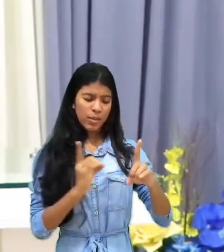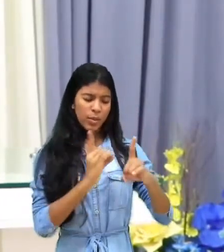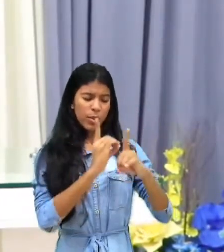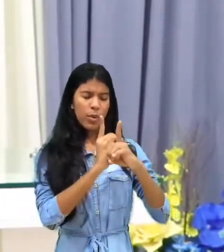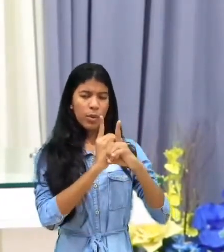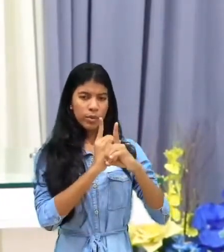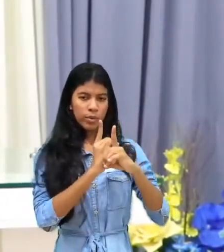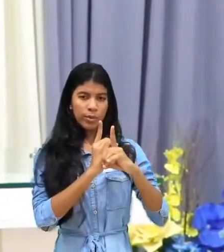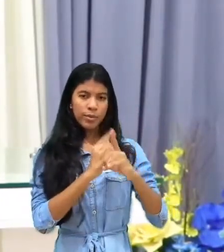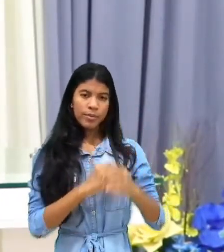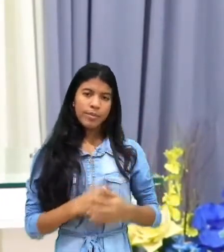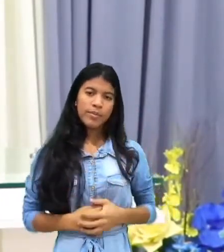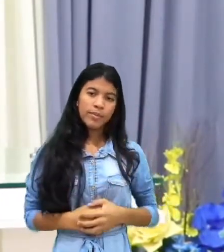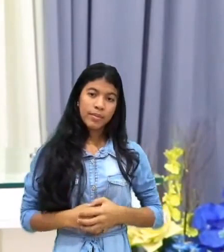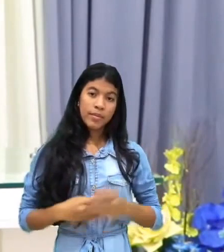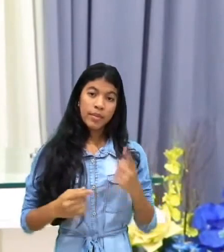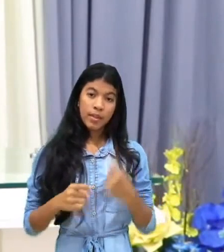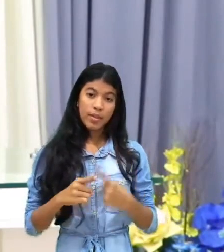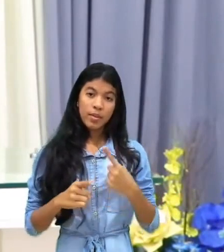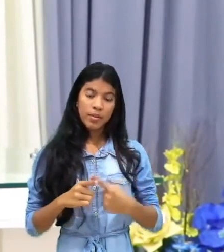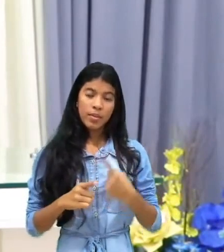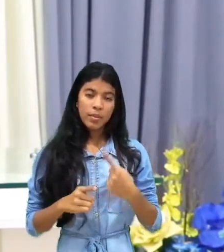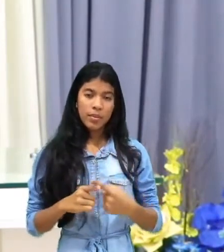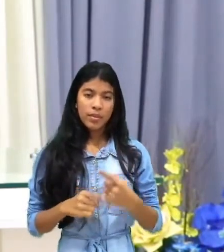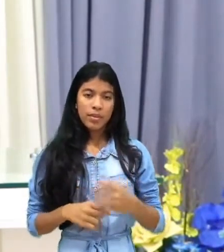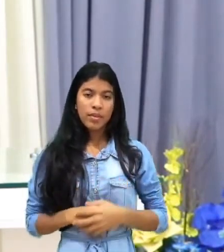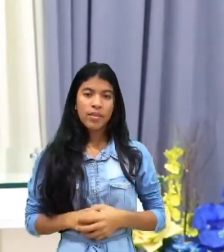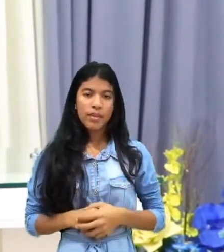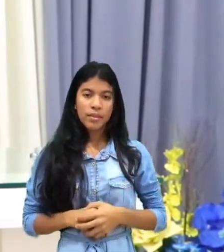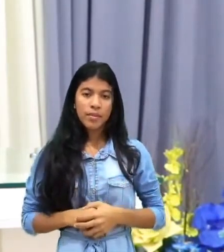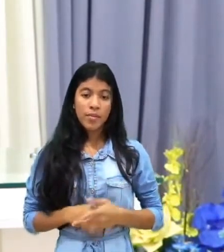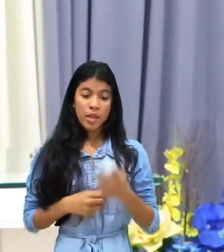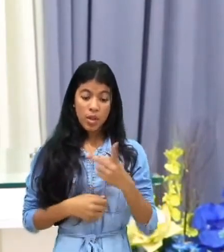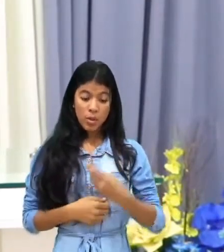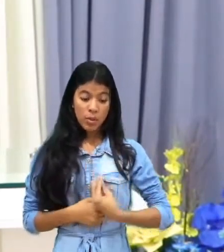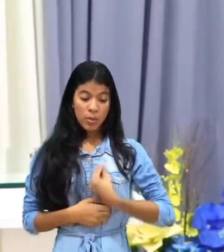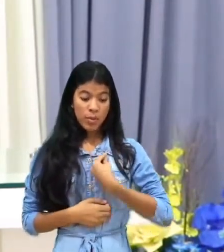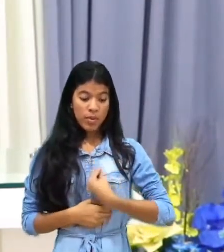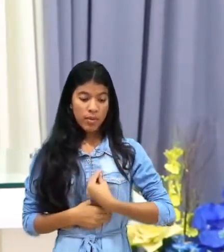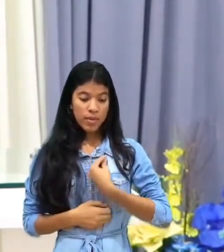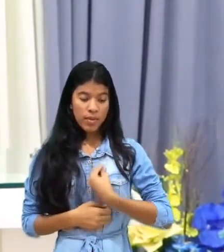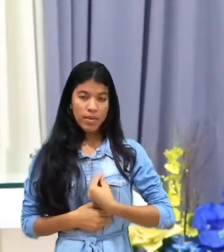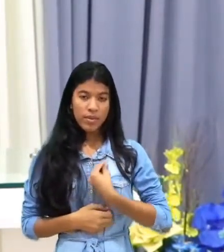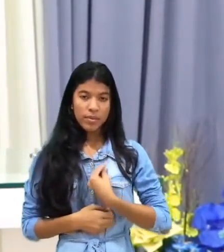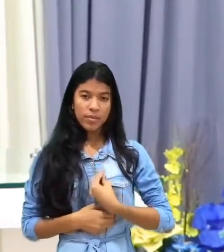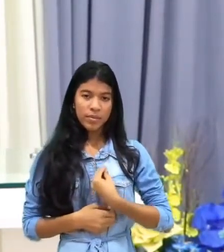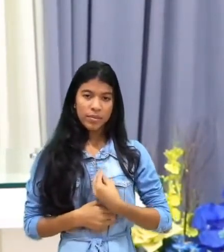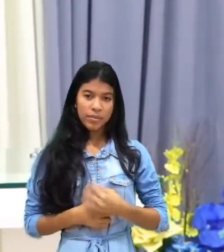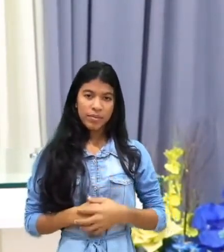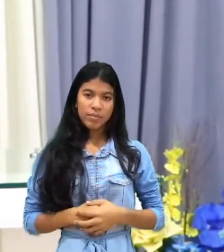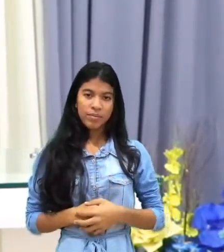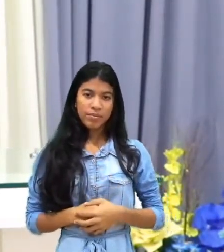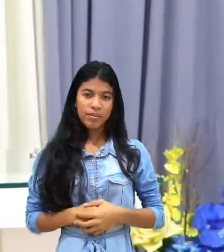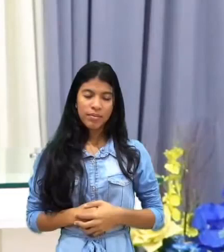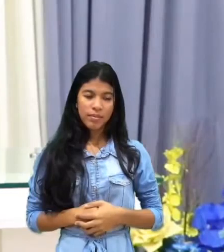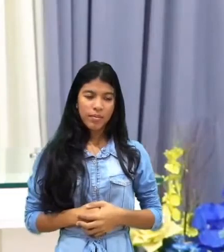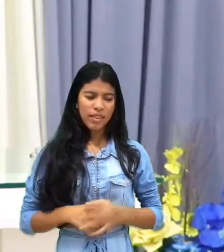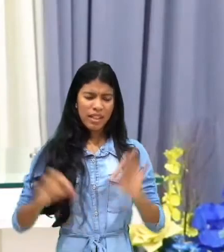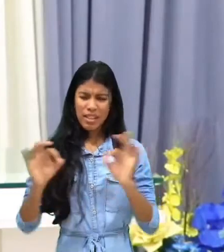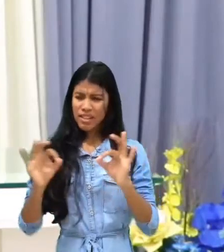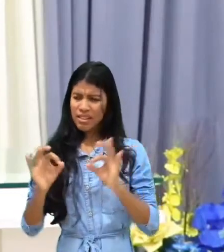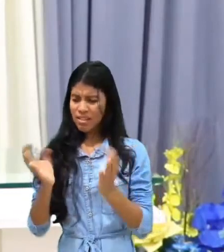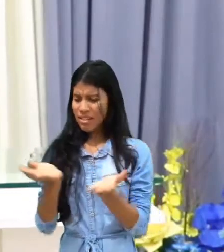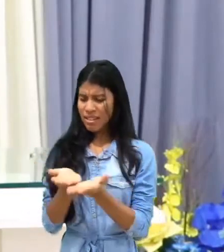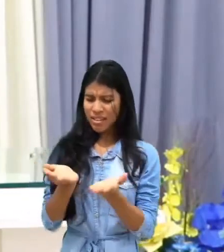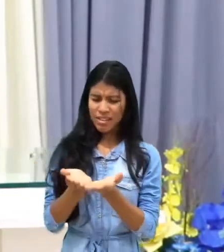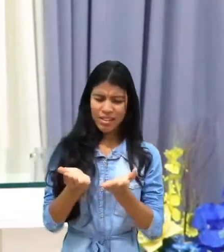com Deus, porque isto vai dar sentido à tua vida. Ninguém é crente sem ter um desejo ardente de